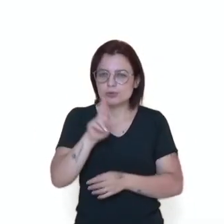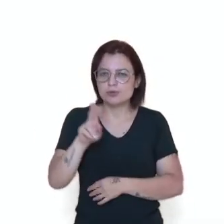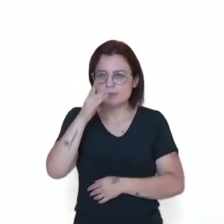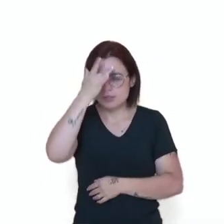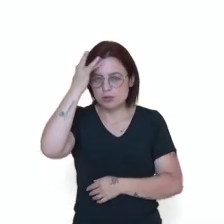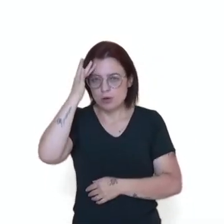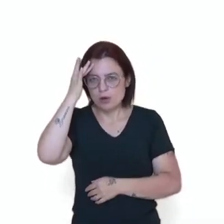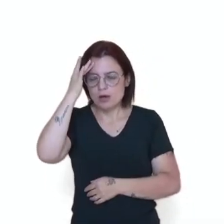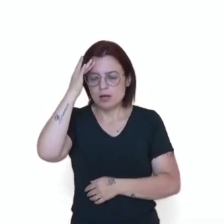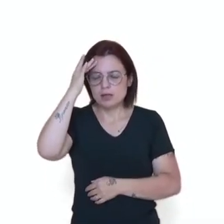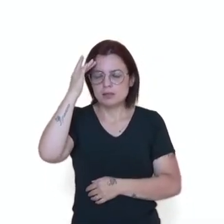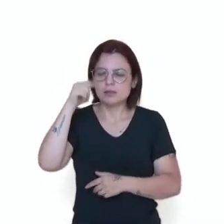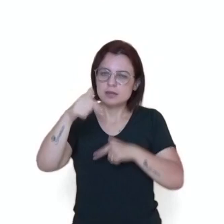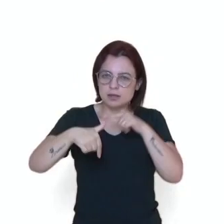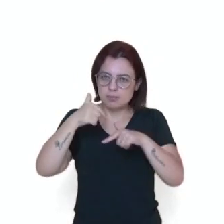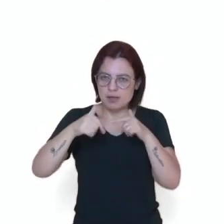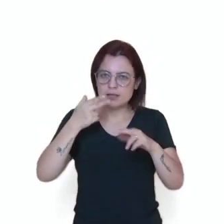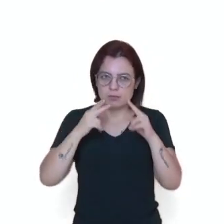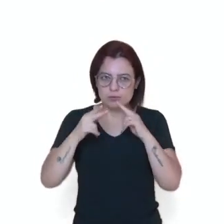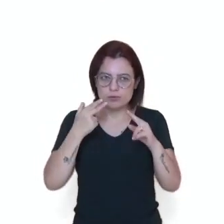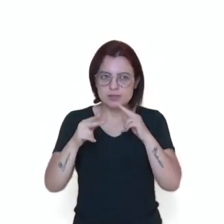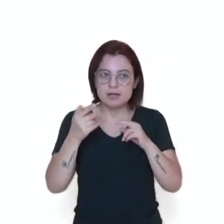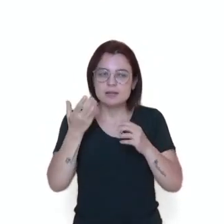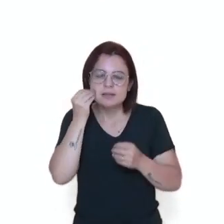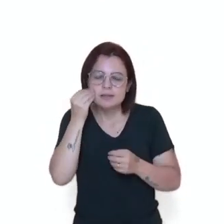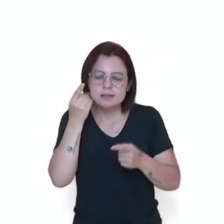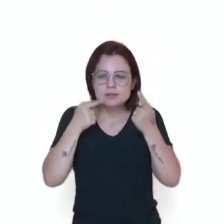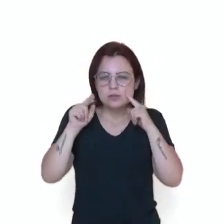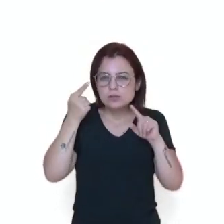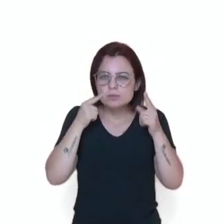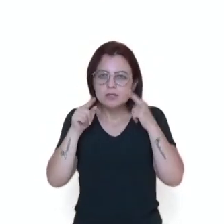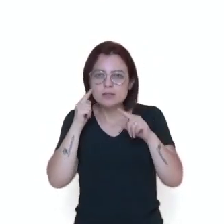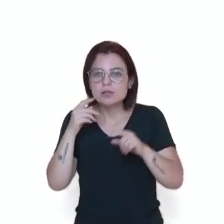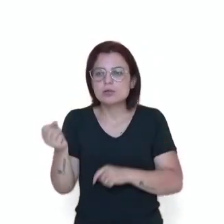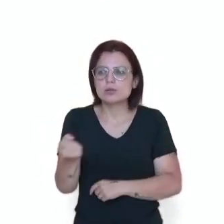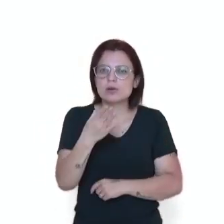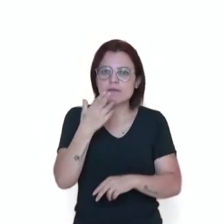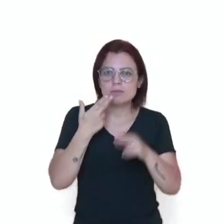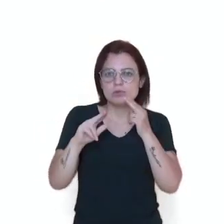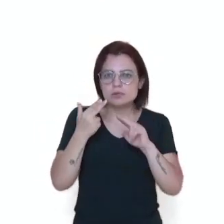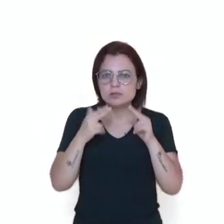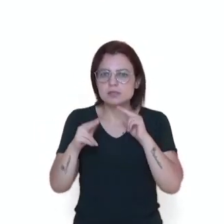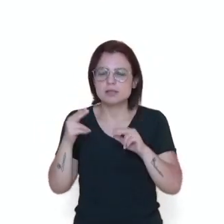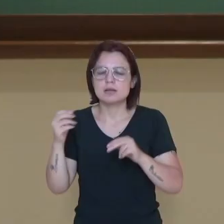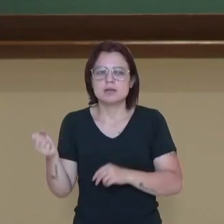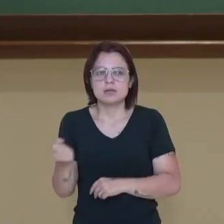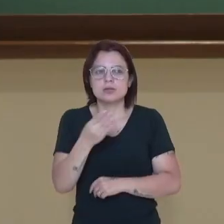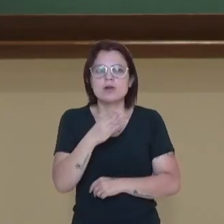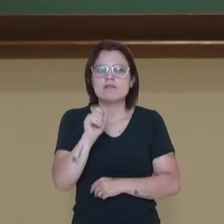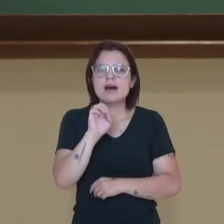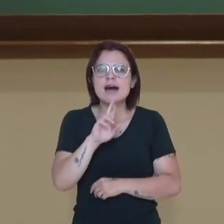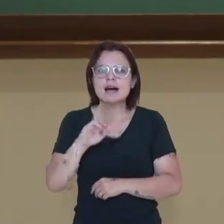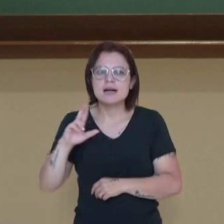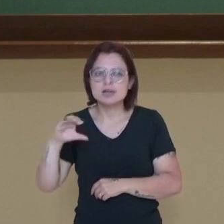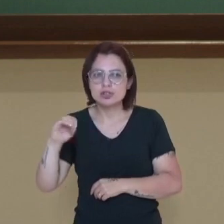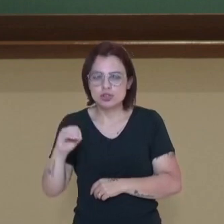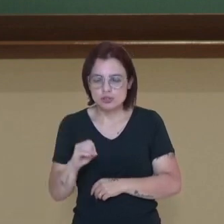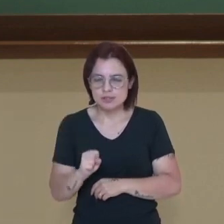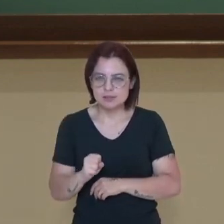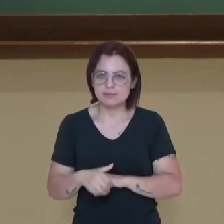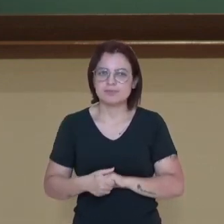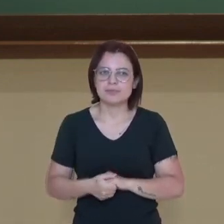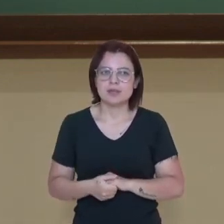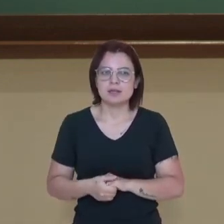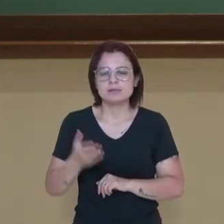pelos músicos e cantores com o intuito de descobrir e criar novas melodias, arranjos e canções? Pois é, no